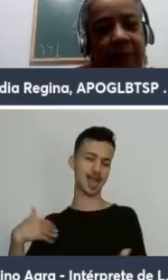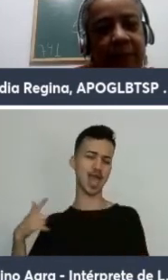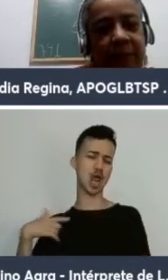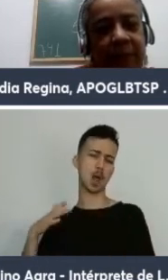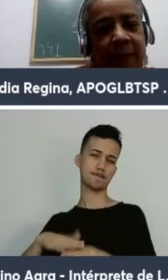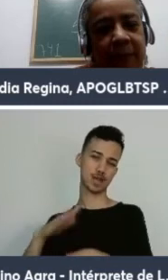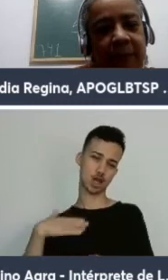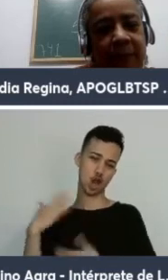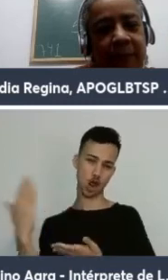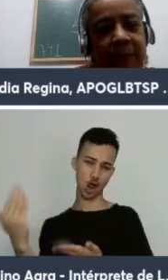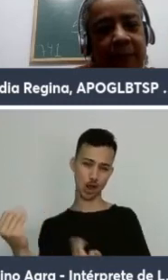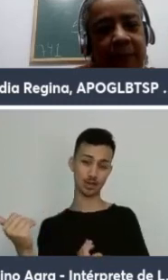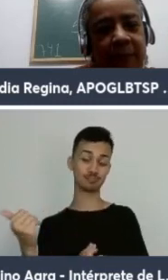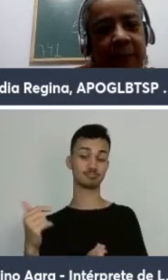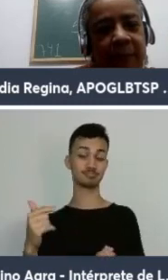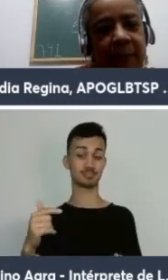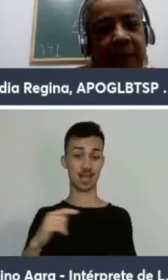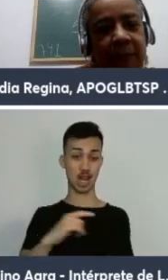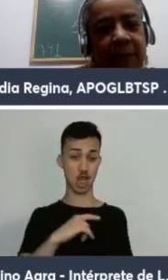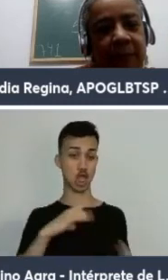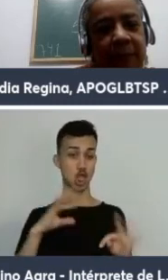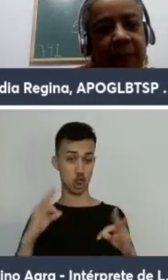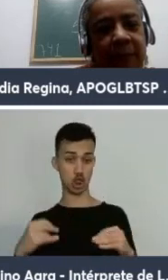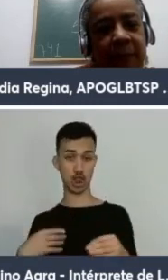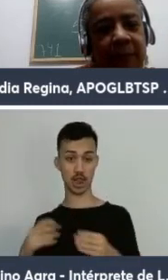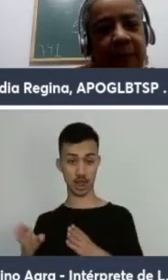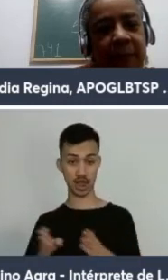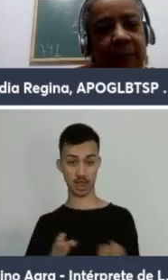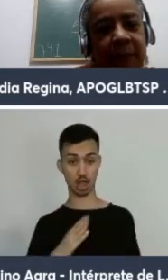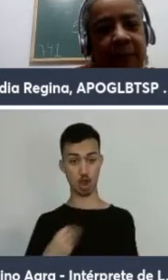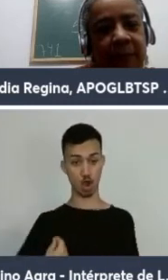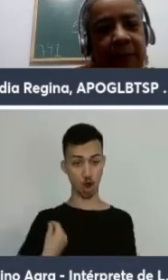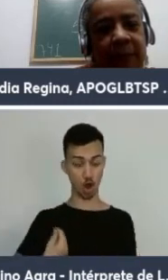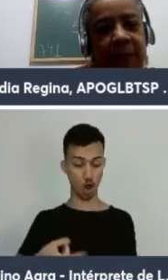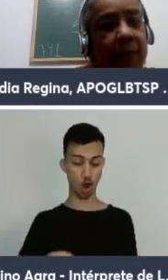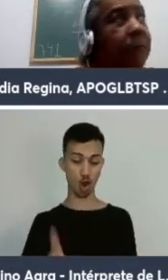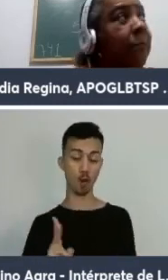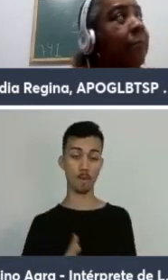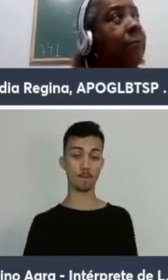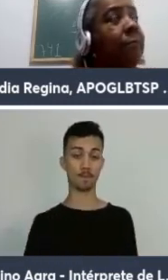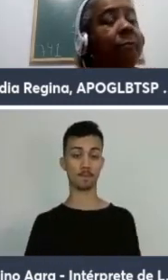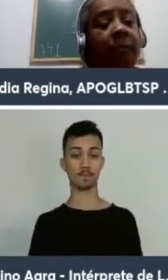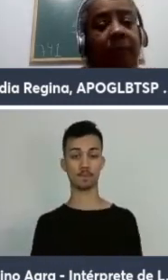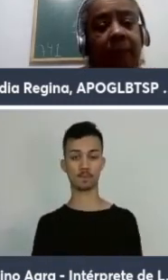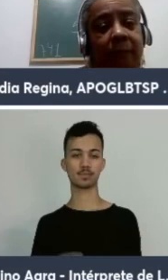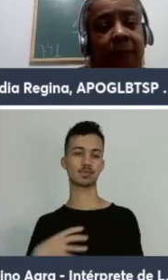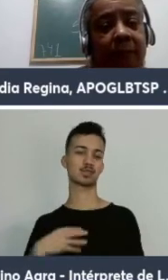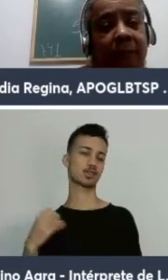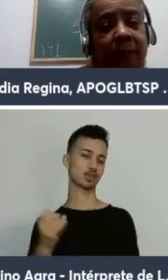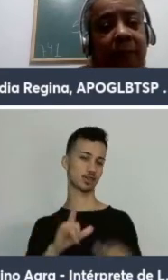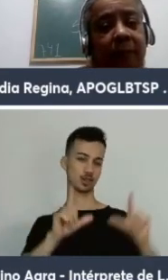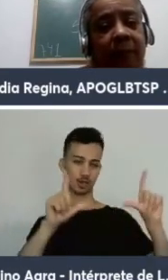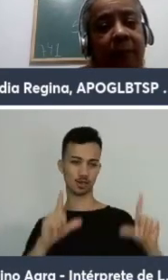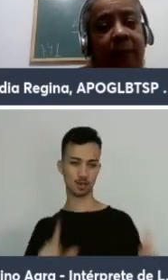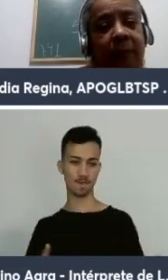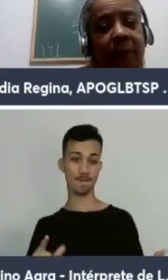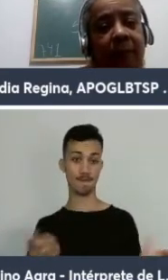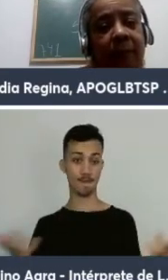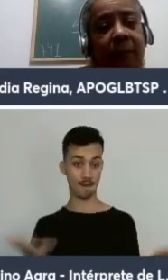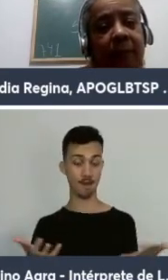eu que detenho os direitos e que mantenho viva, acesa essa chama, através de novas montagens. Agora mesmo eu estou